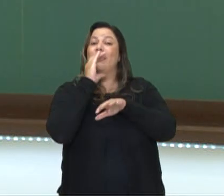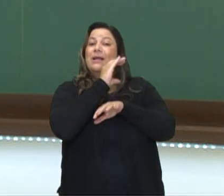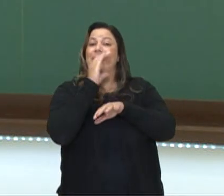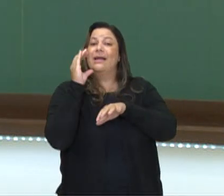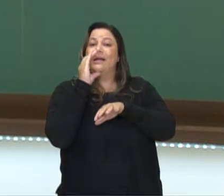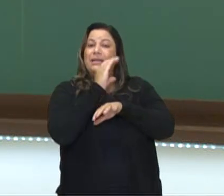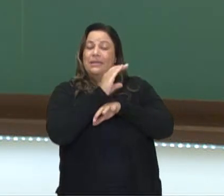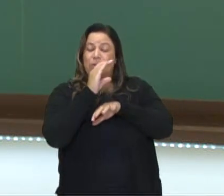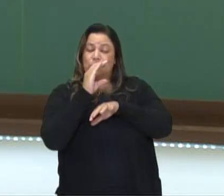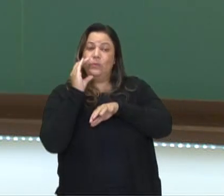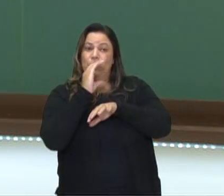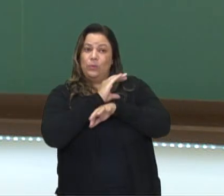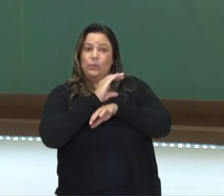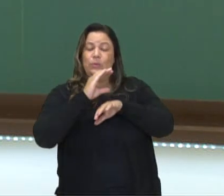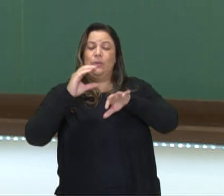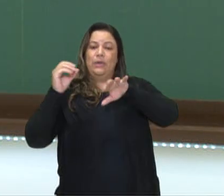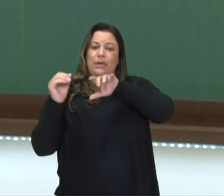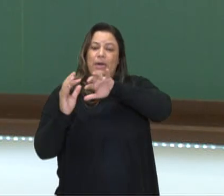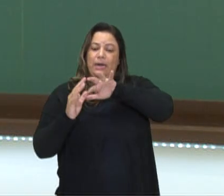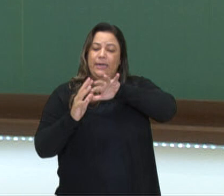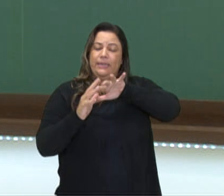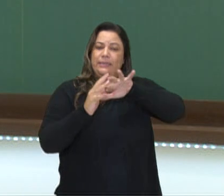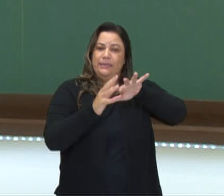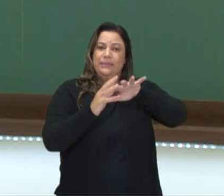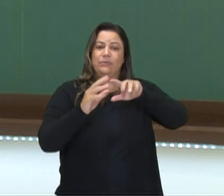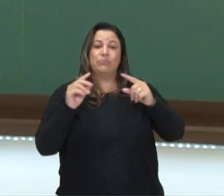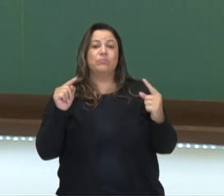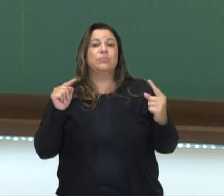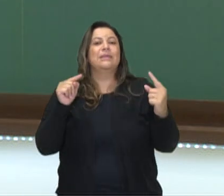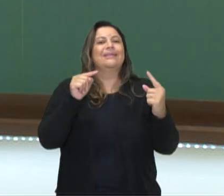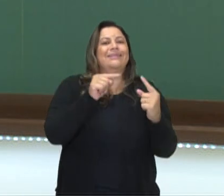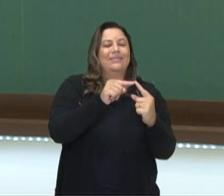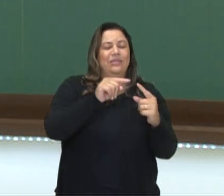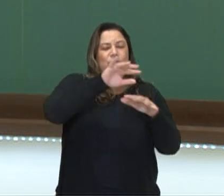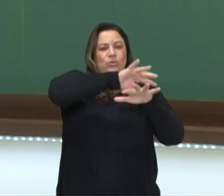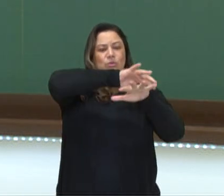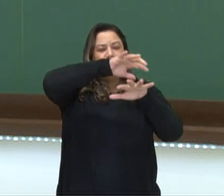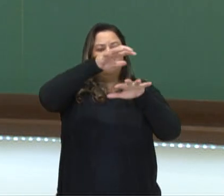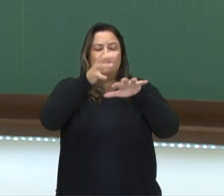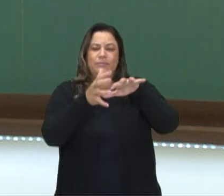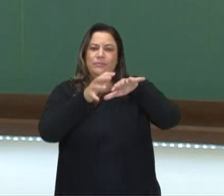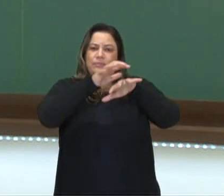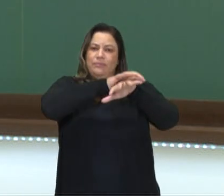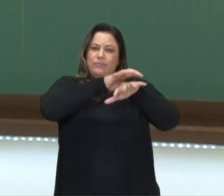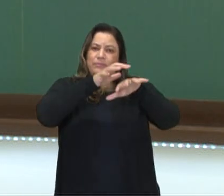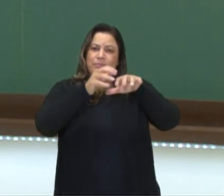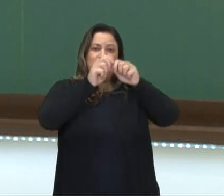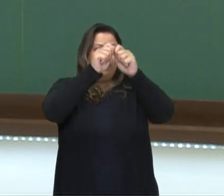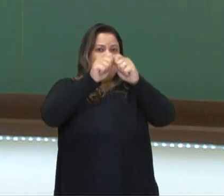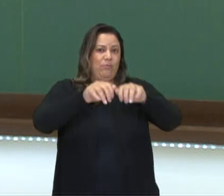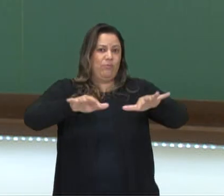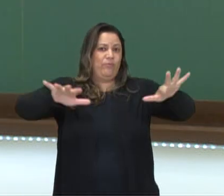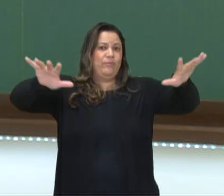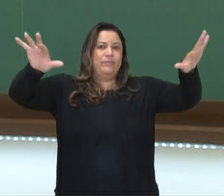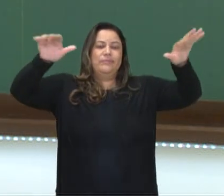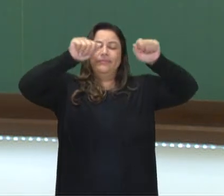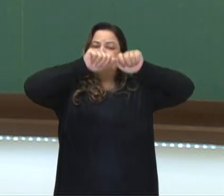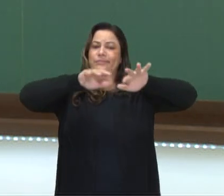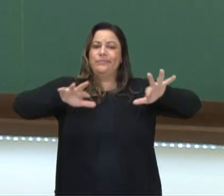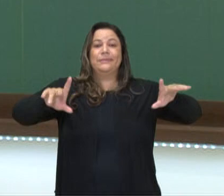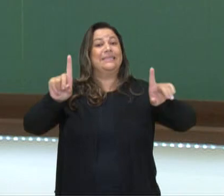essa liberação do calor, ela vai atingir a atmosfera e ela não vai se dissipar pelo espaço. Porque